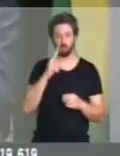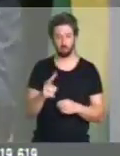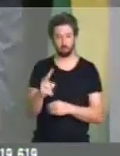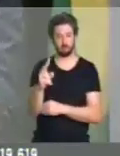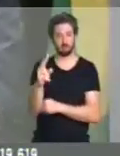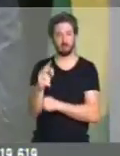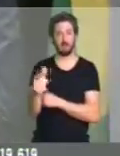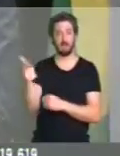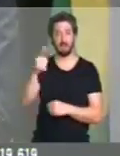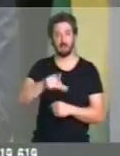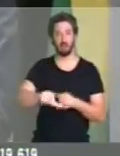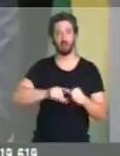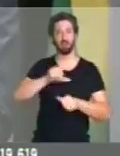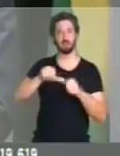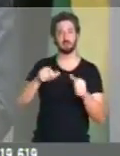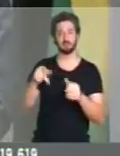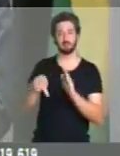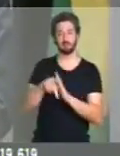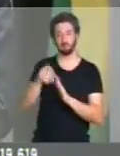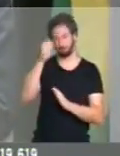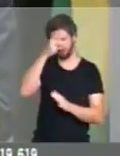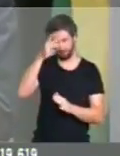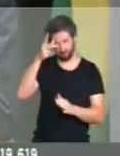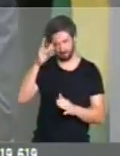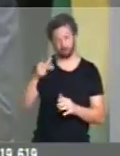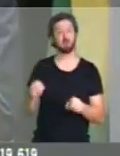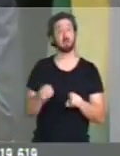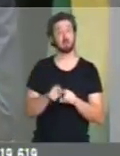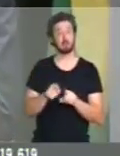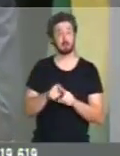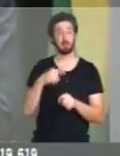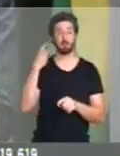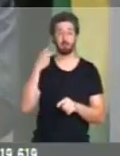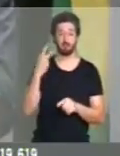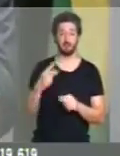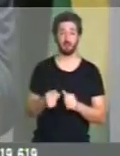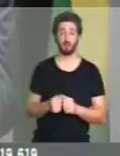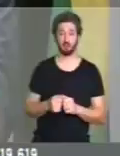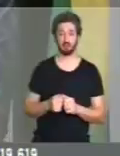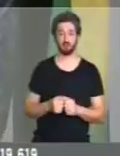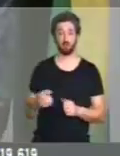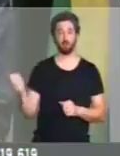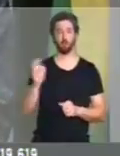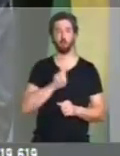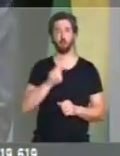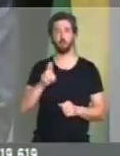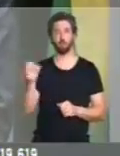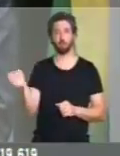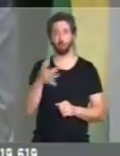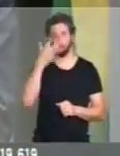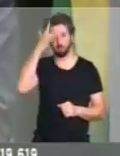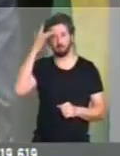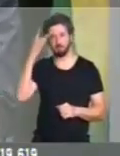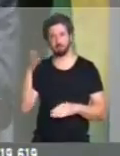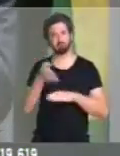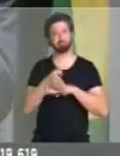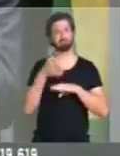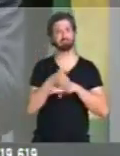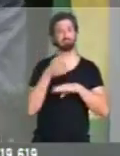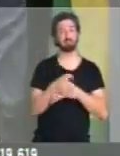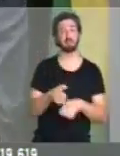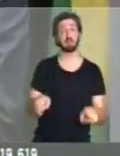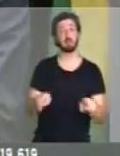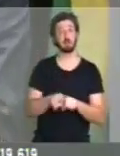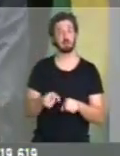foi ver a renovação nas nossas prefeituras e câmaras de vereadores. Muitos nomes novos entraram para a política, e aqui eu